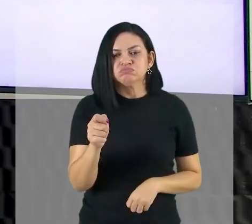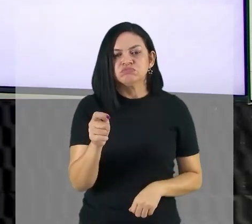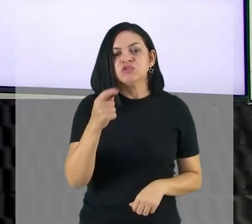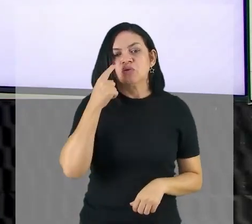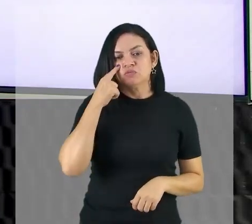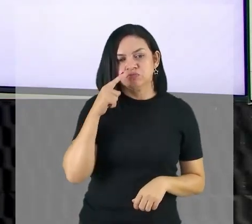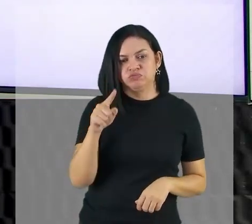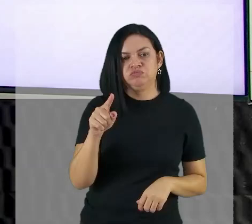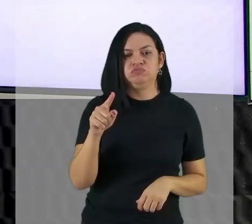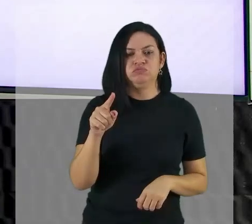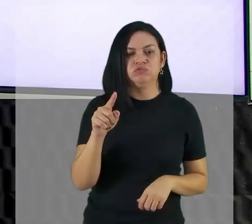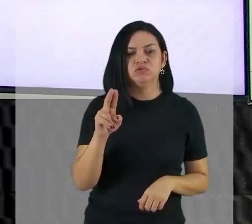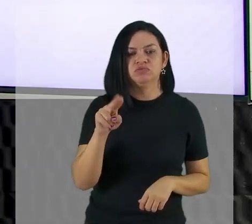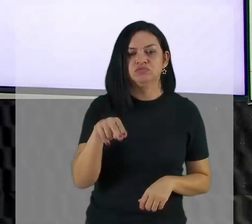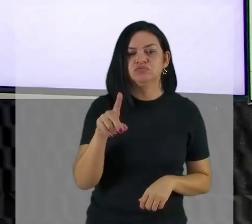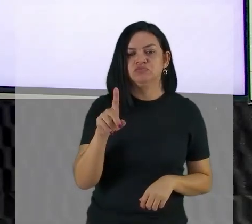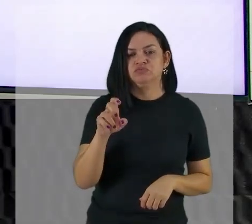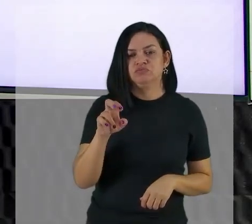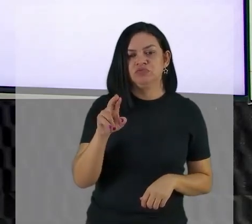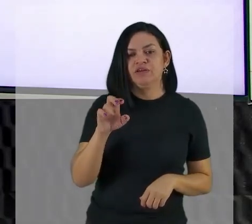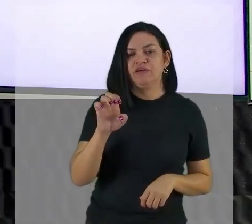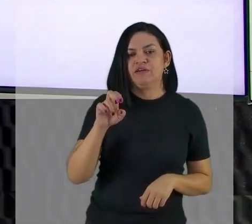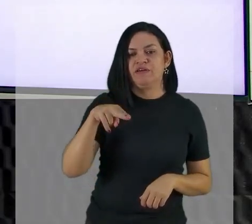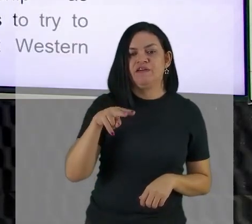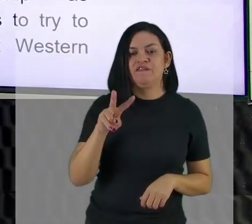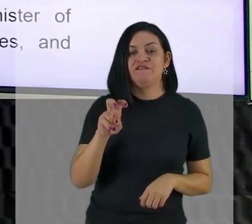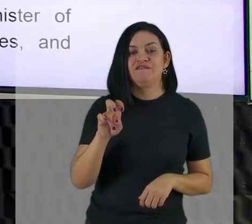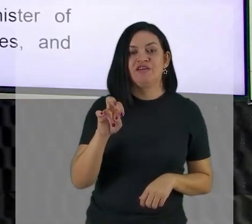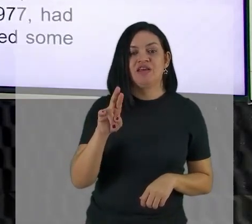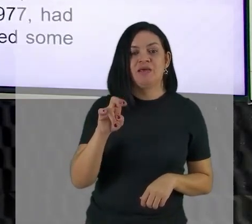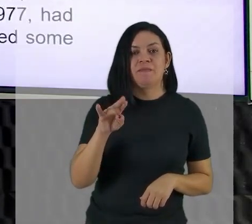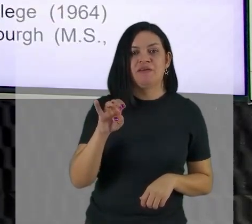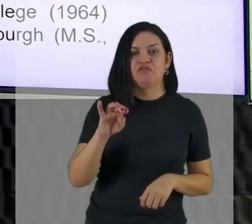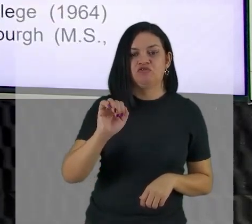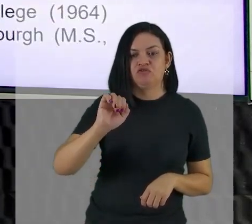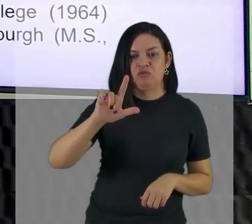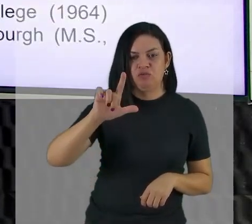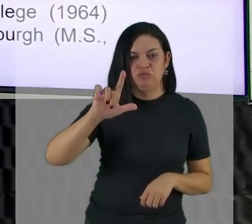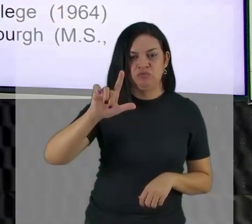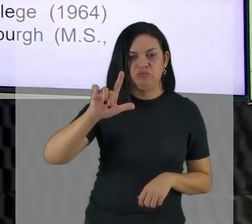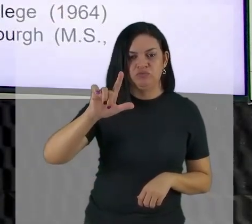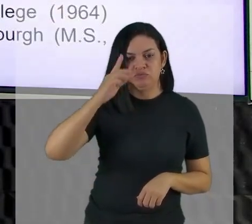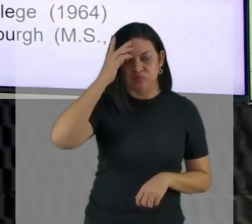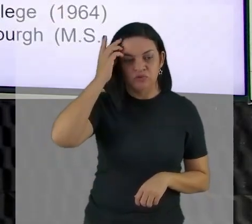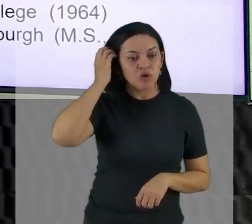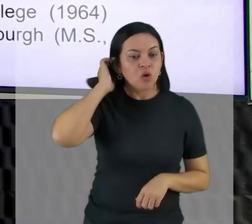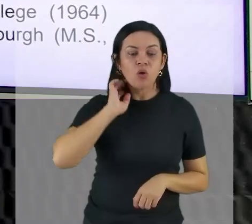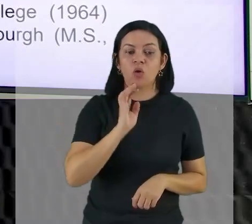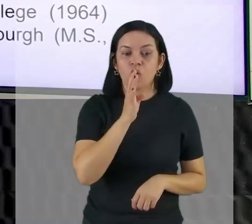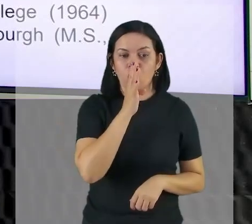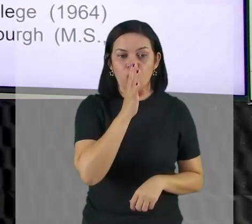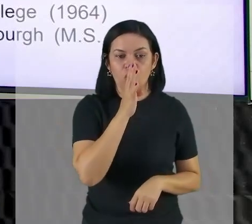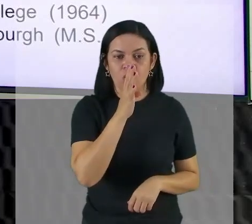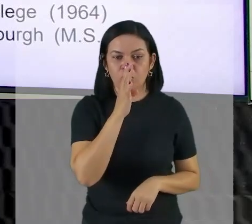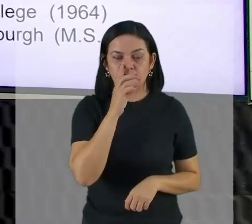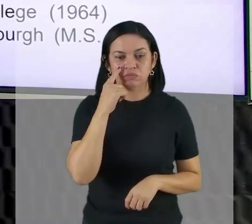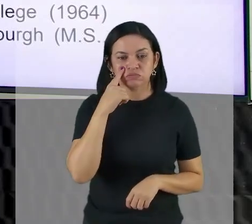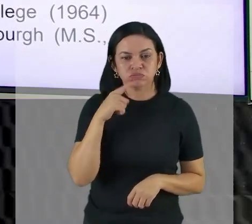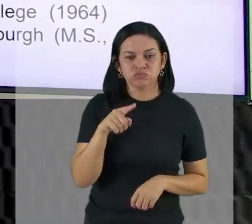Environmental, national e natural. Environmental, tá bem aqui no comecinho, ó. Então, olha só.